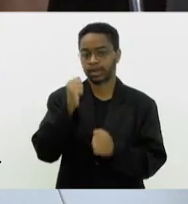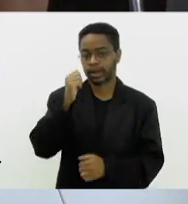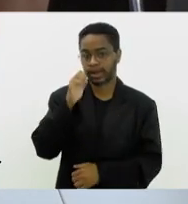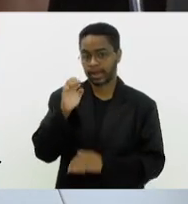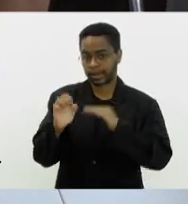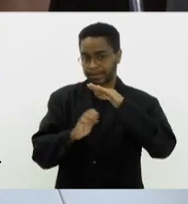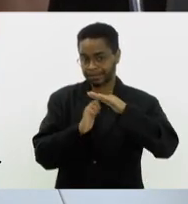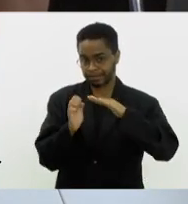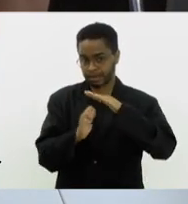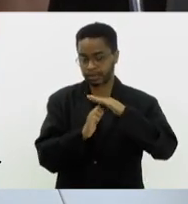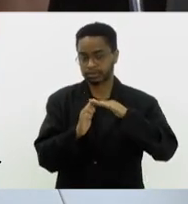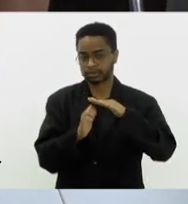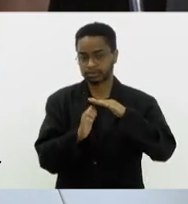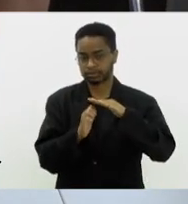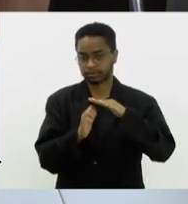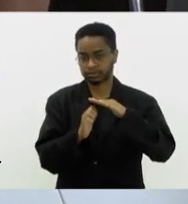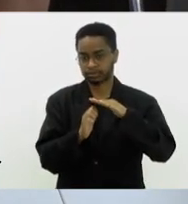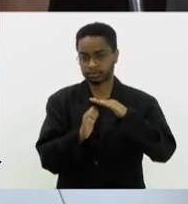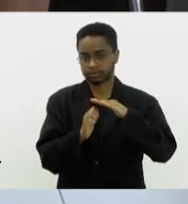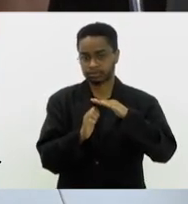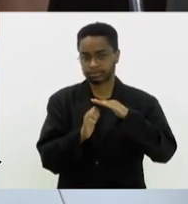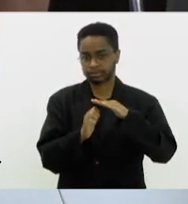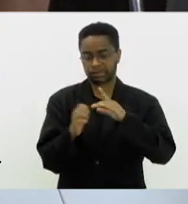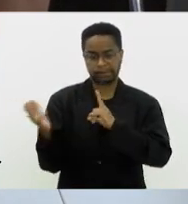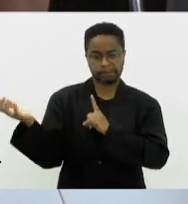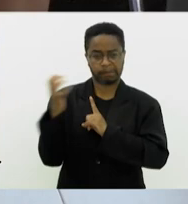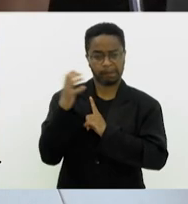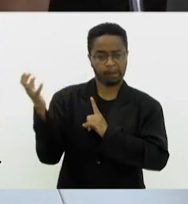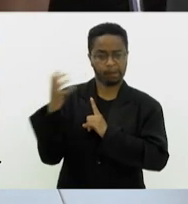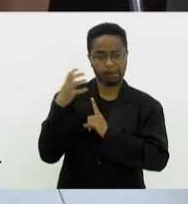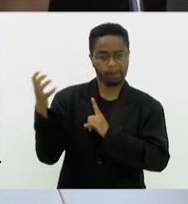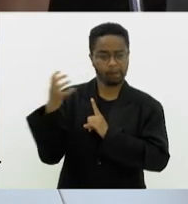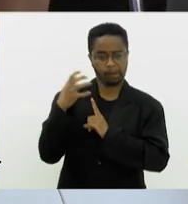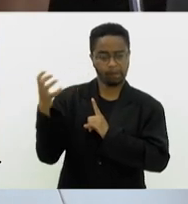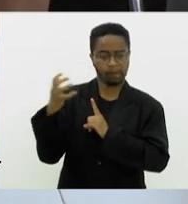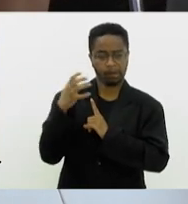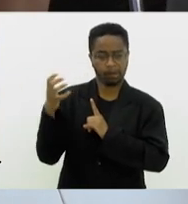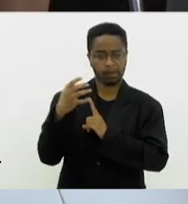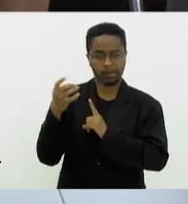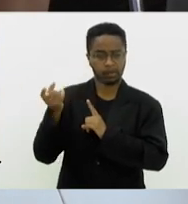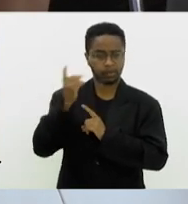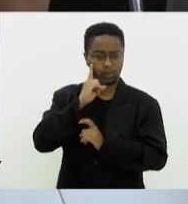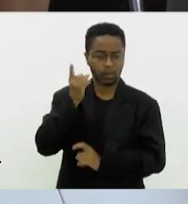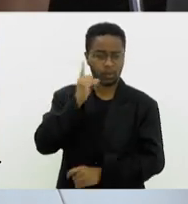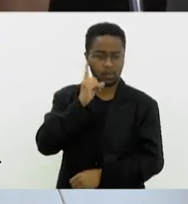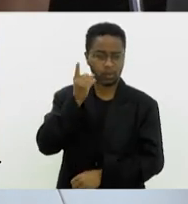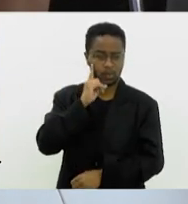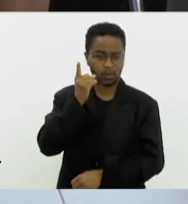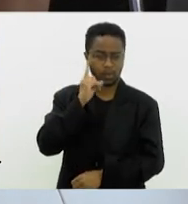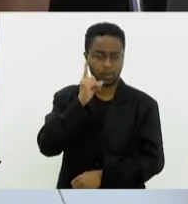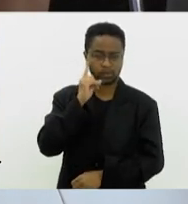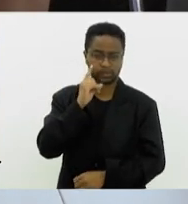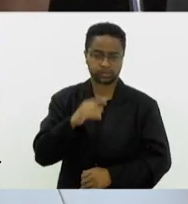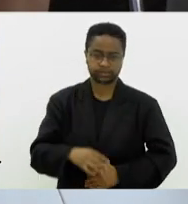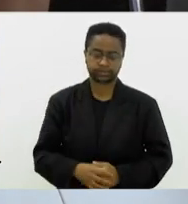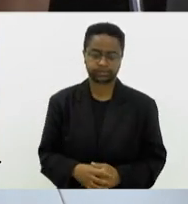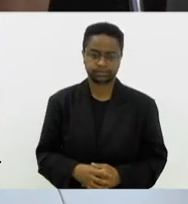empresa que enche meu saco, um dia sim, outro também,